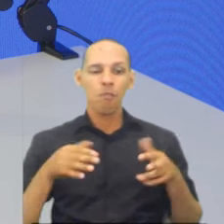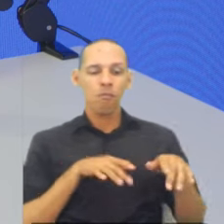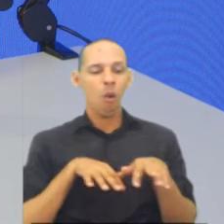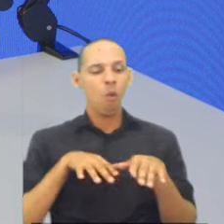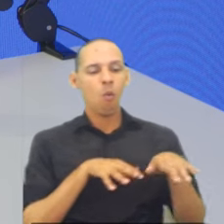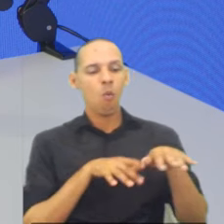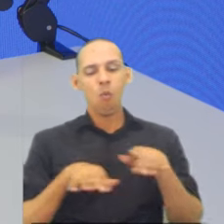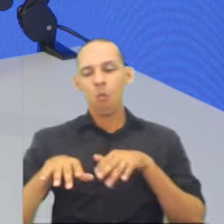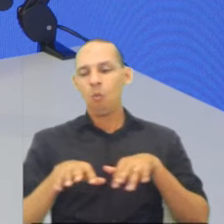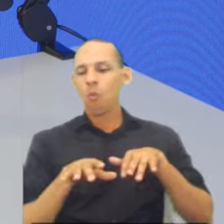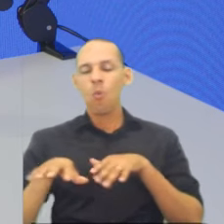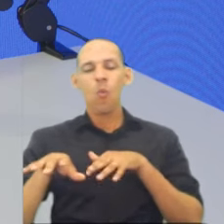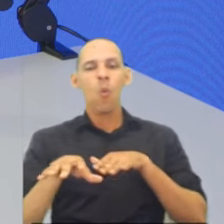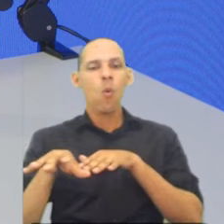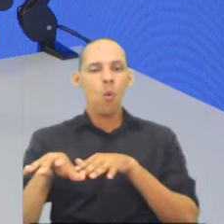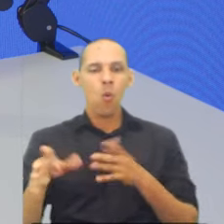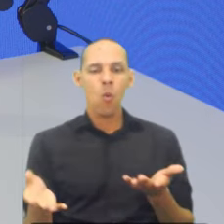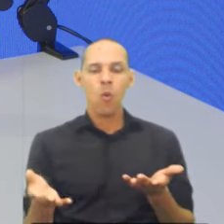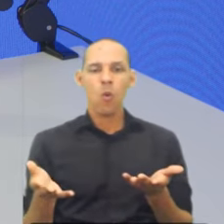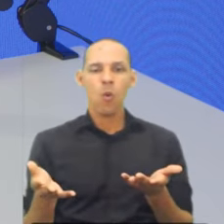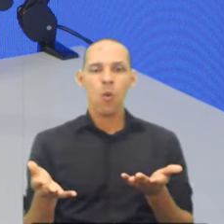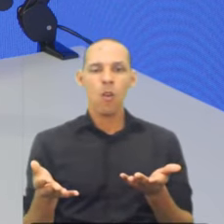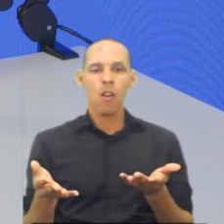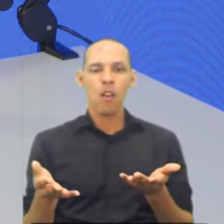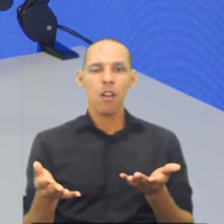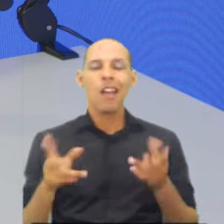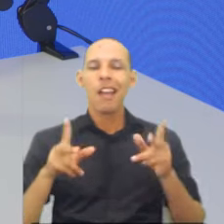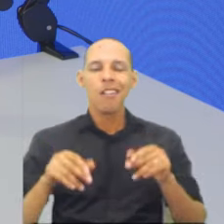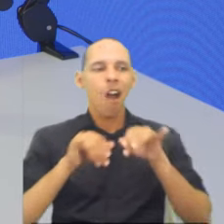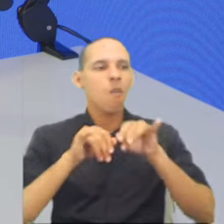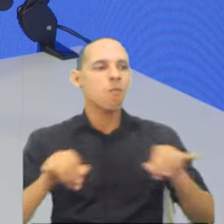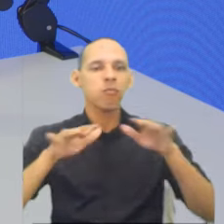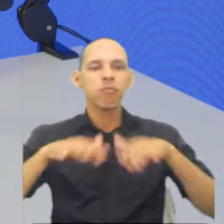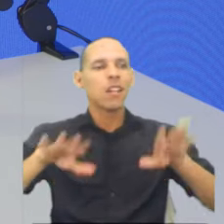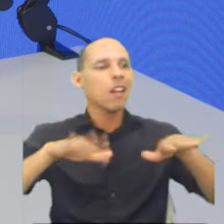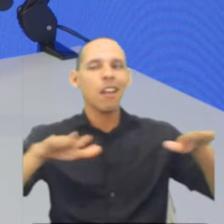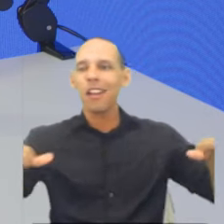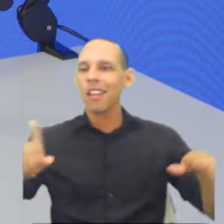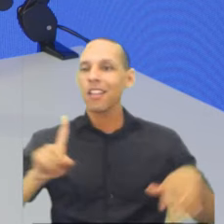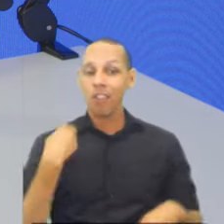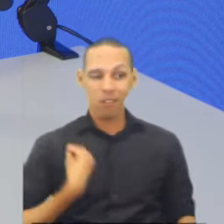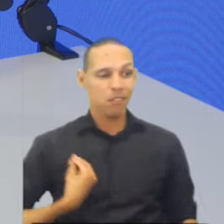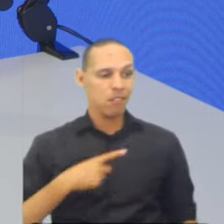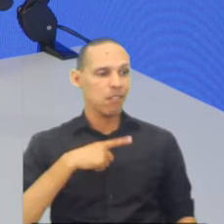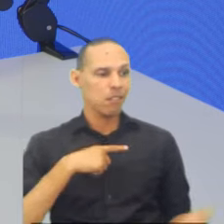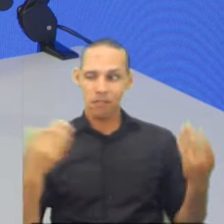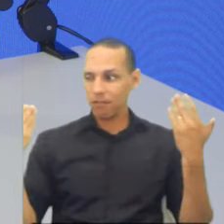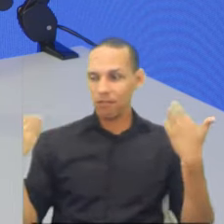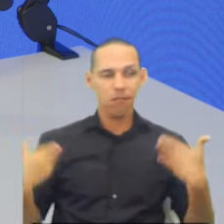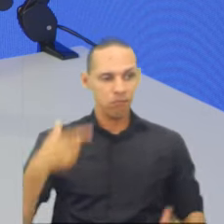né Isso já é um recado que a gente manda assim Pro universo né Olha nós estamos aqui nós existimos